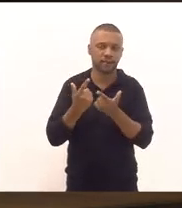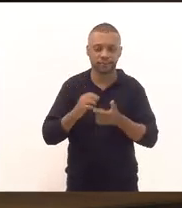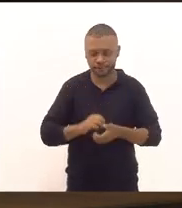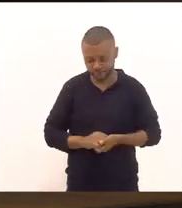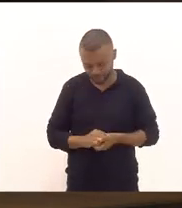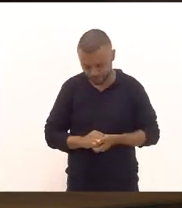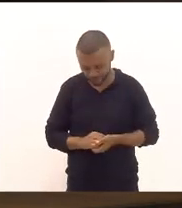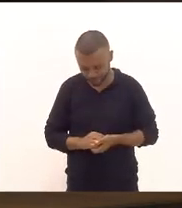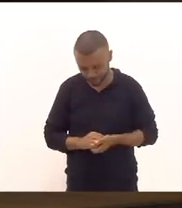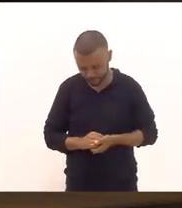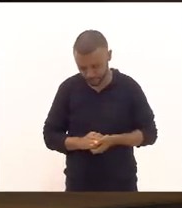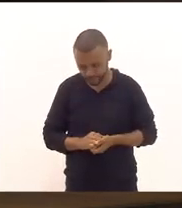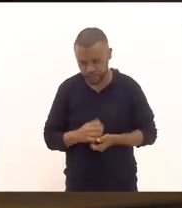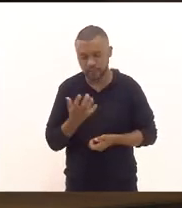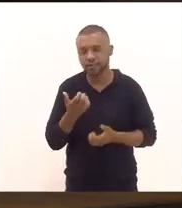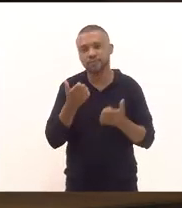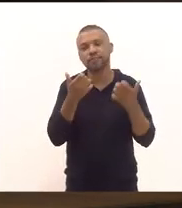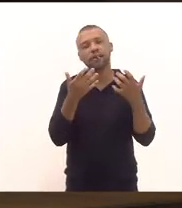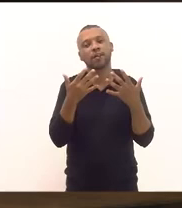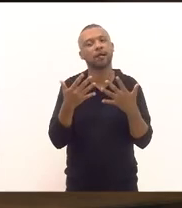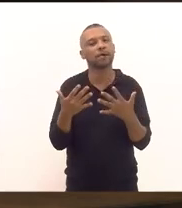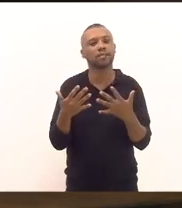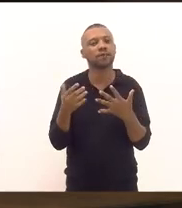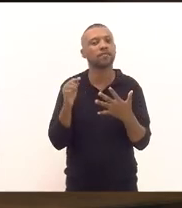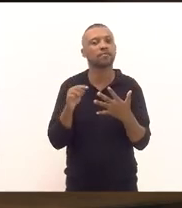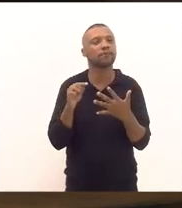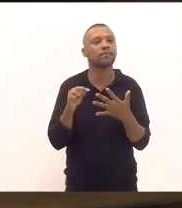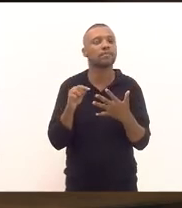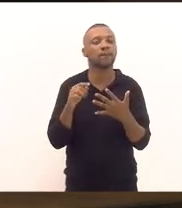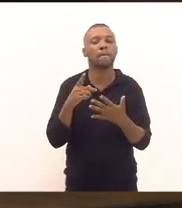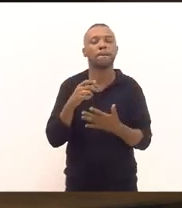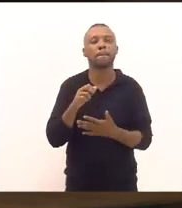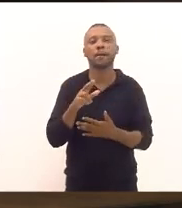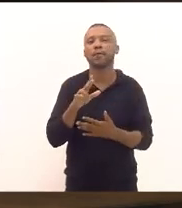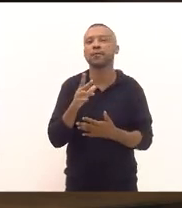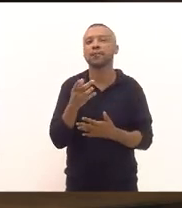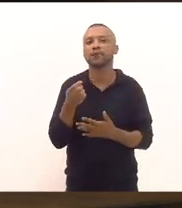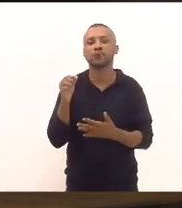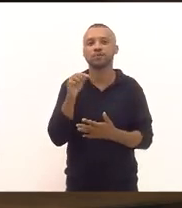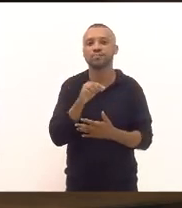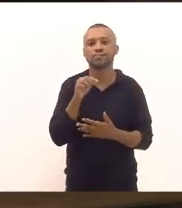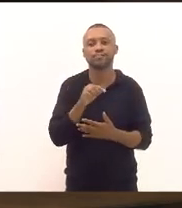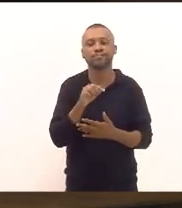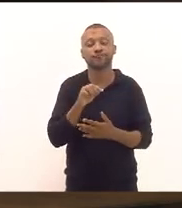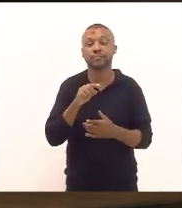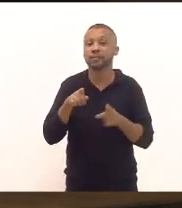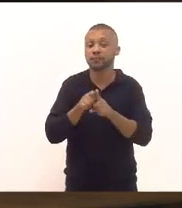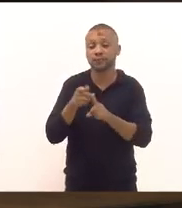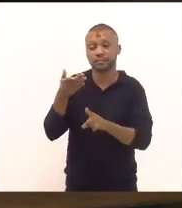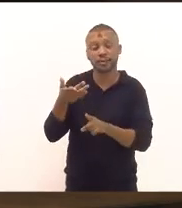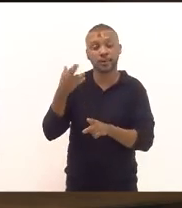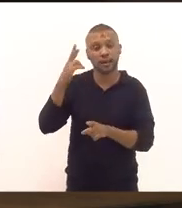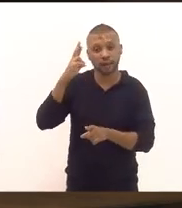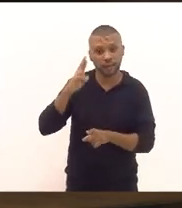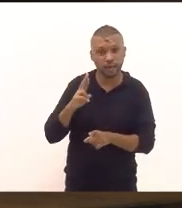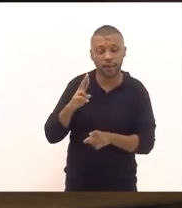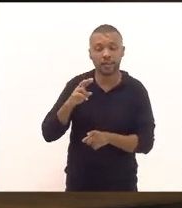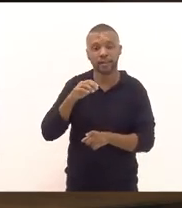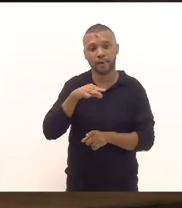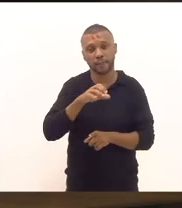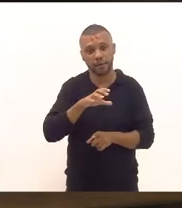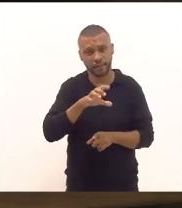falar sobre o Paulinho é eu ia você Renata e a você